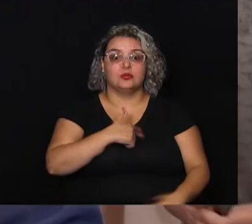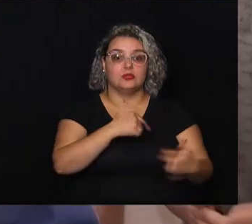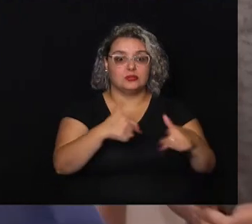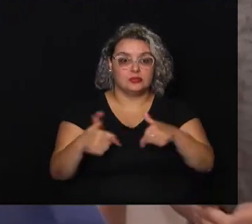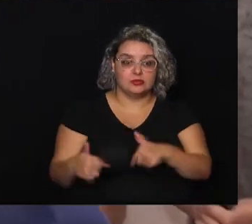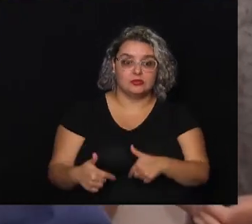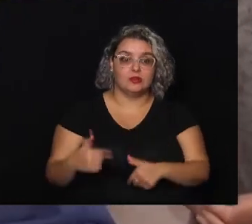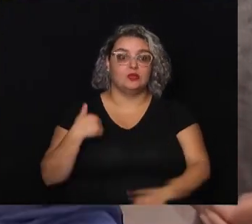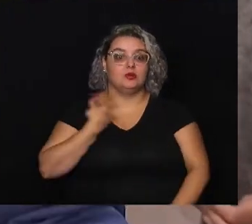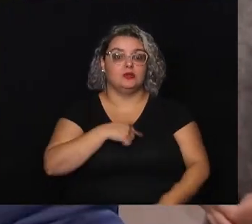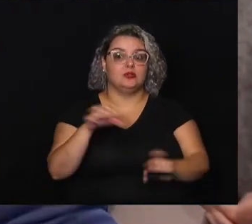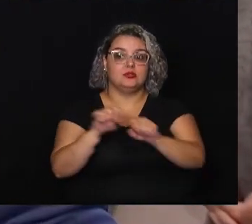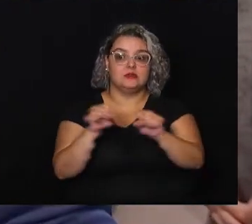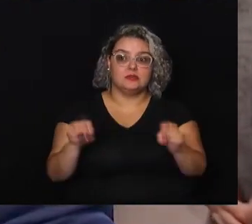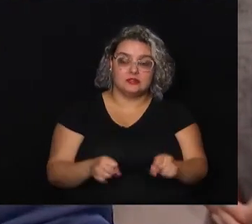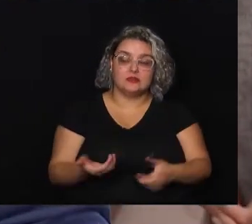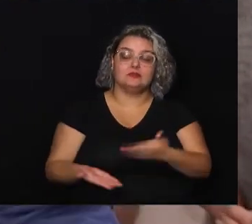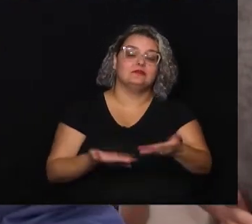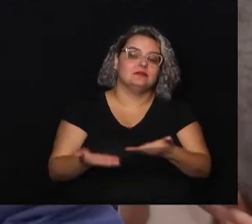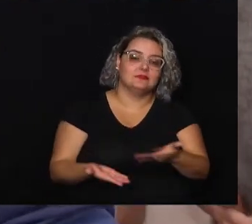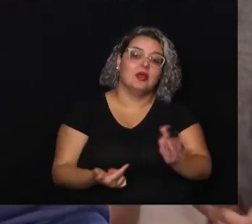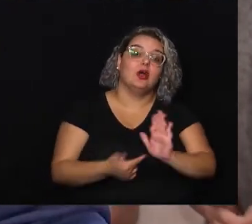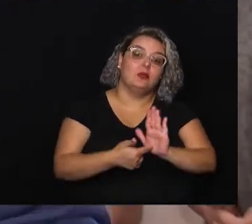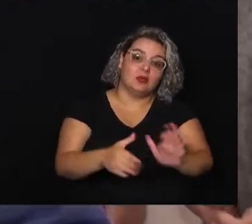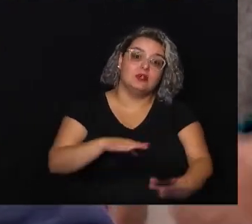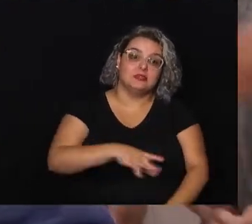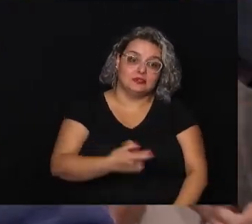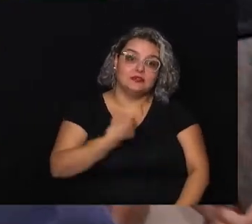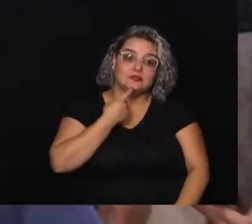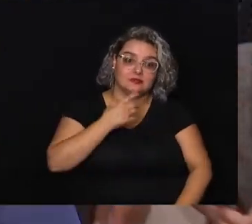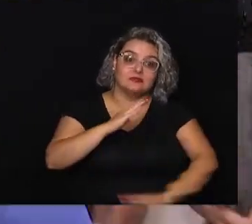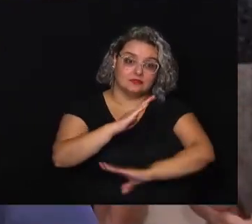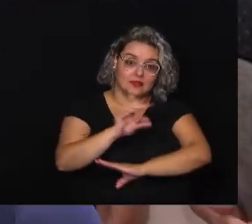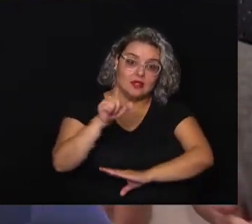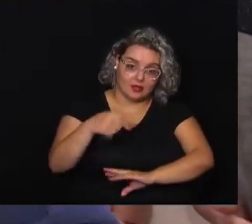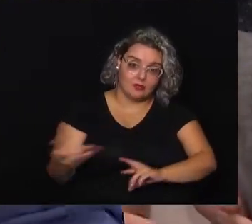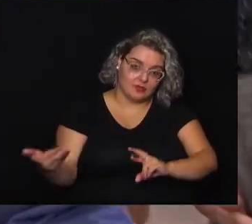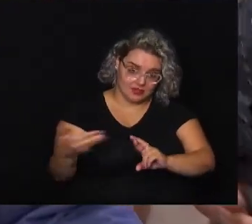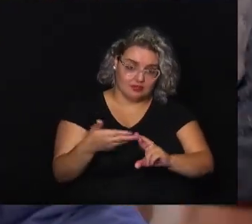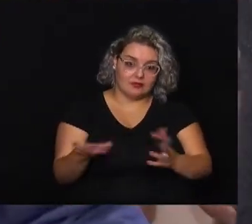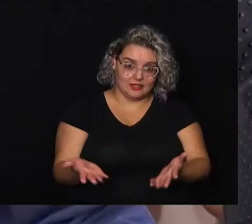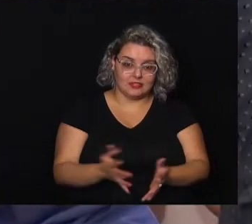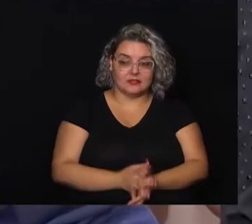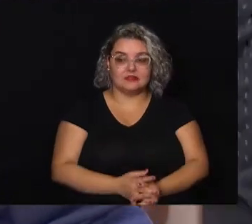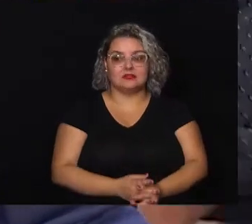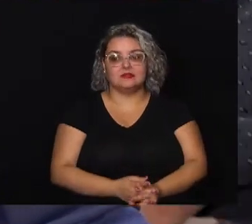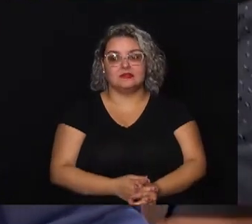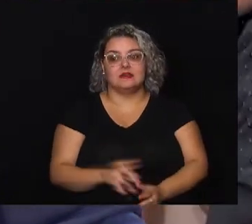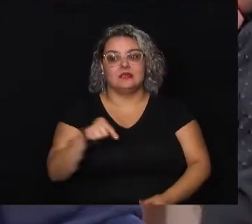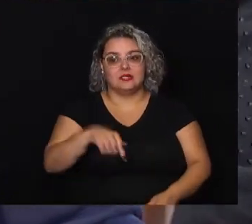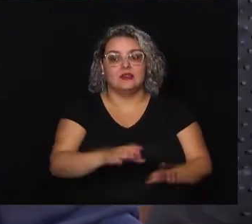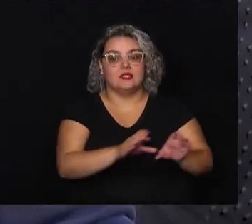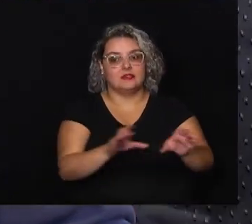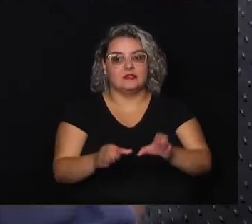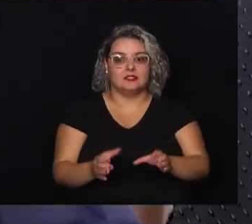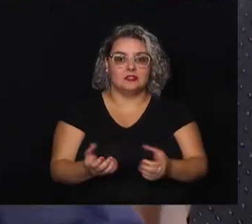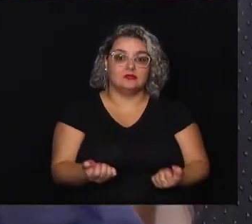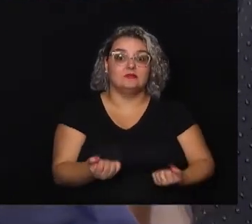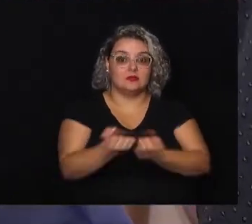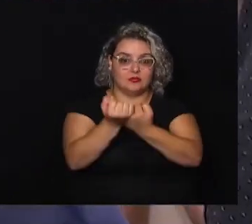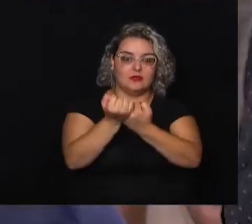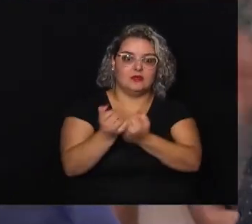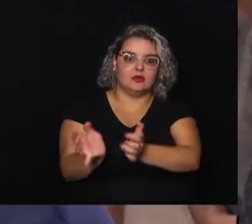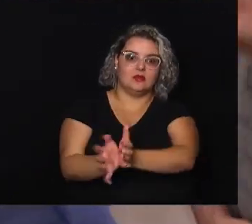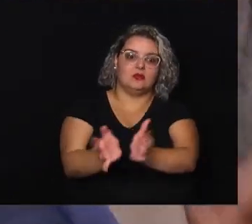nosso sistema de funcionamento, mostra que Campinas, a Câmara de Campinas é uma referência. E essa coordenadoria de apoio e comissões, ela é